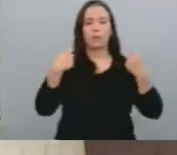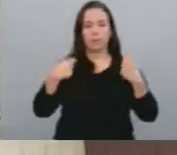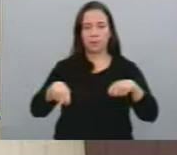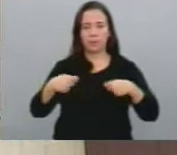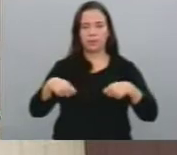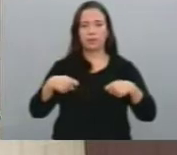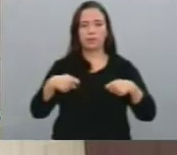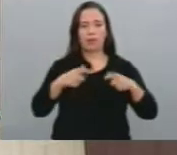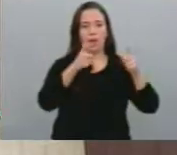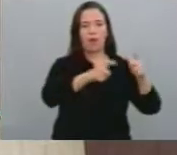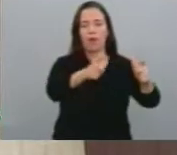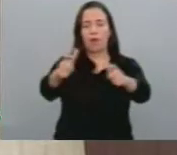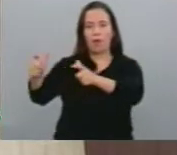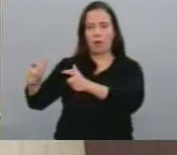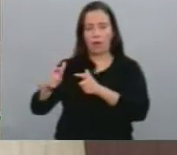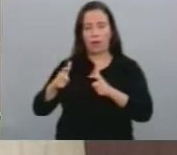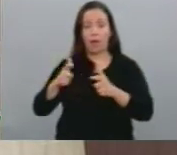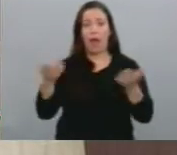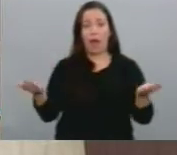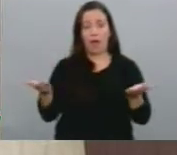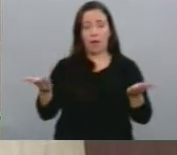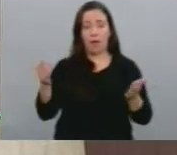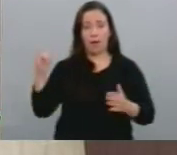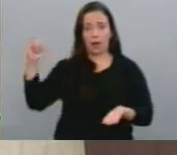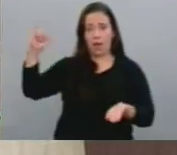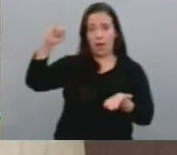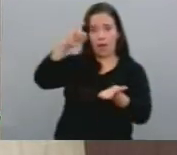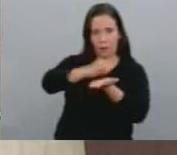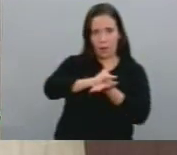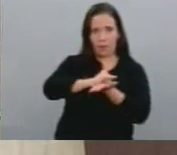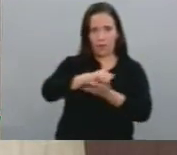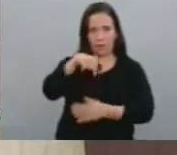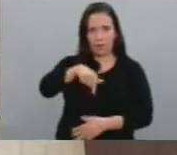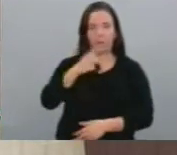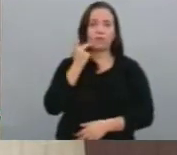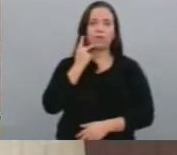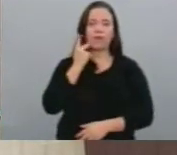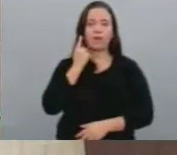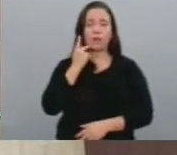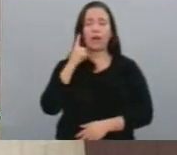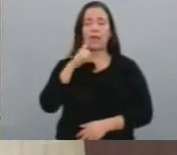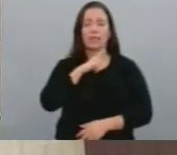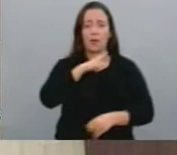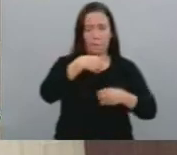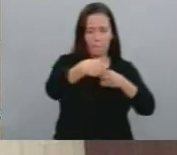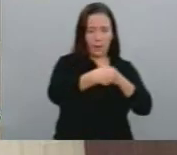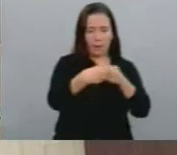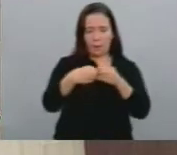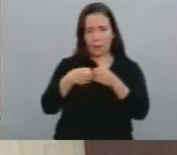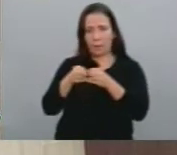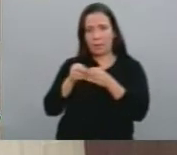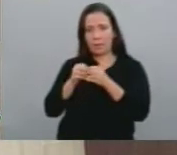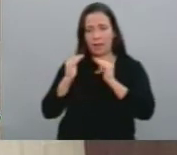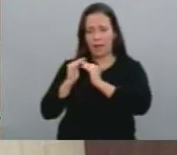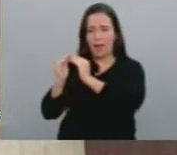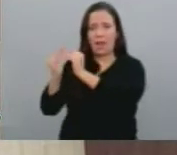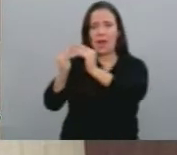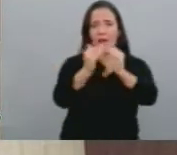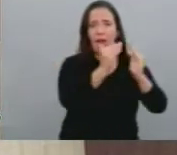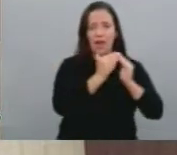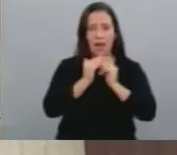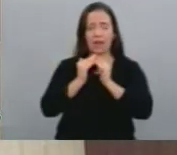armazenamento. E o nosso atual aeroporto está cercado de cidade, porque a cidade cresceu. Quando há 20 anos era para